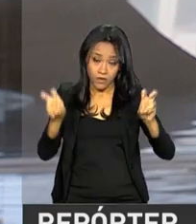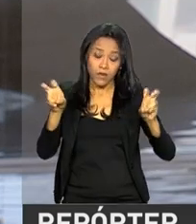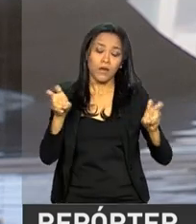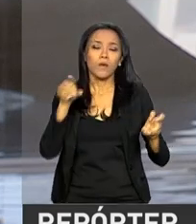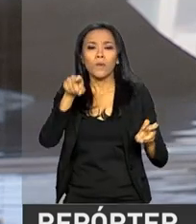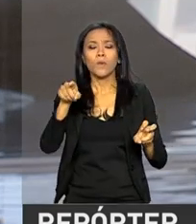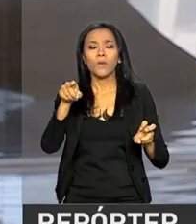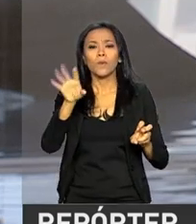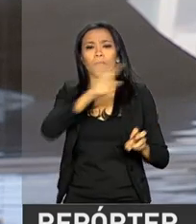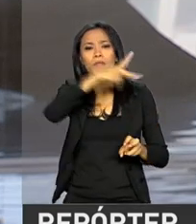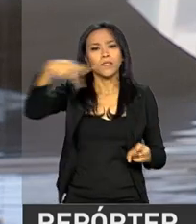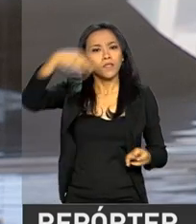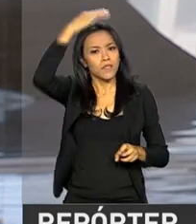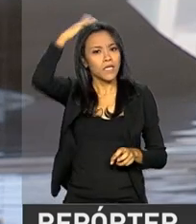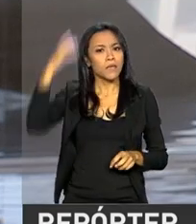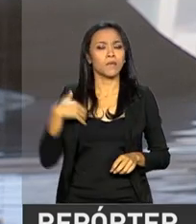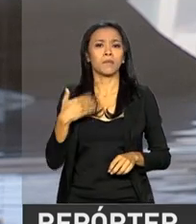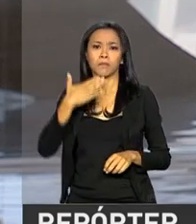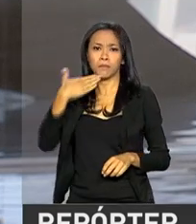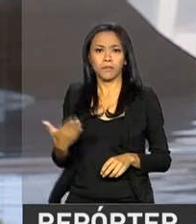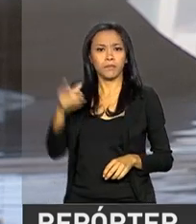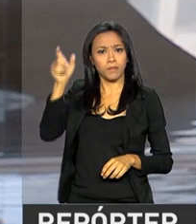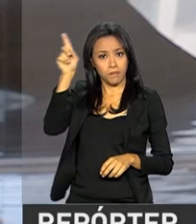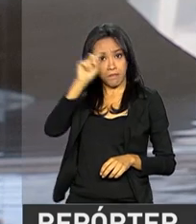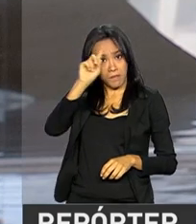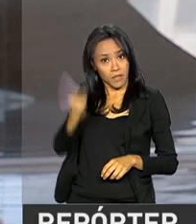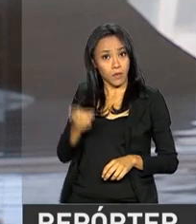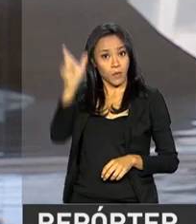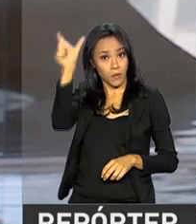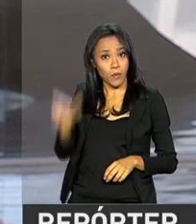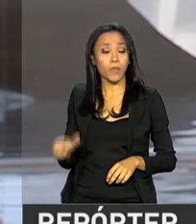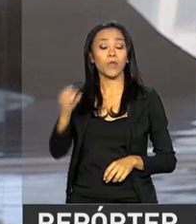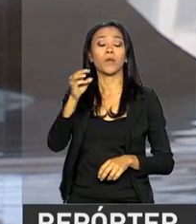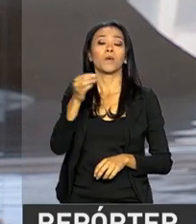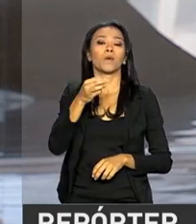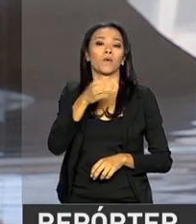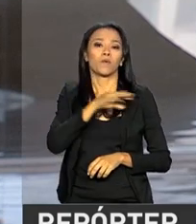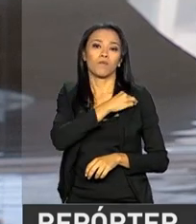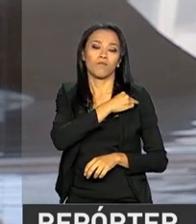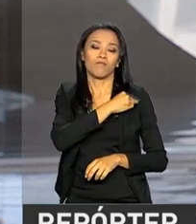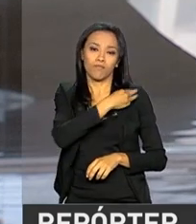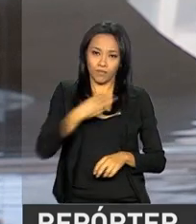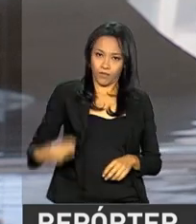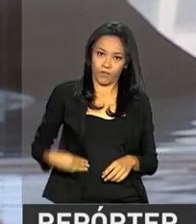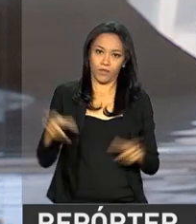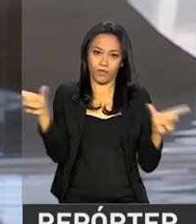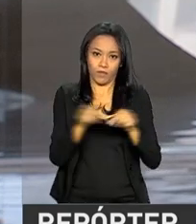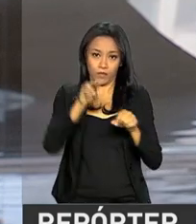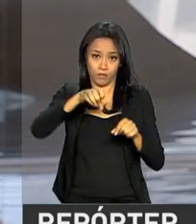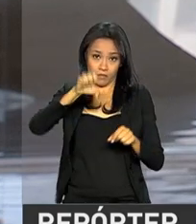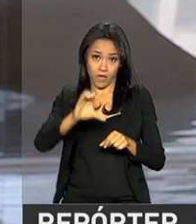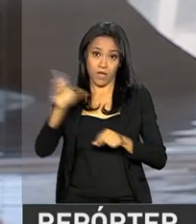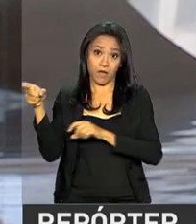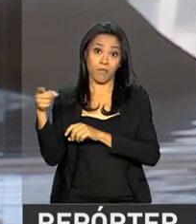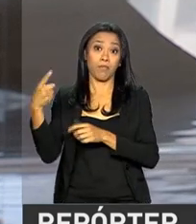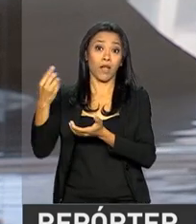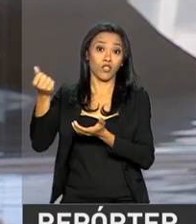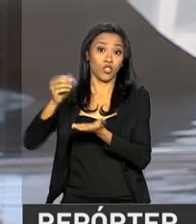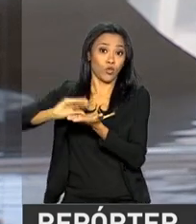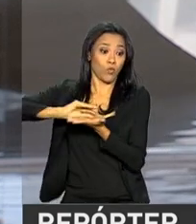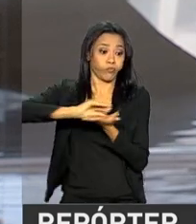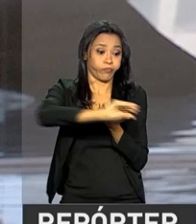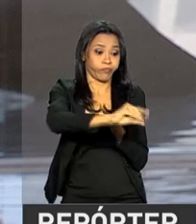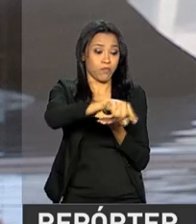que o ministério da educação libere recursos para reconstrução do centro municipal de educação infantil gente